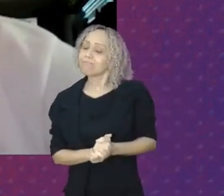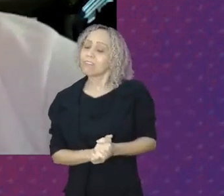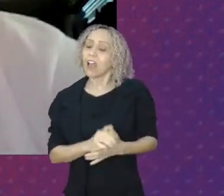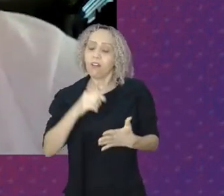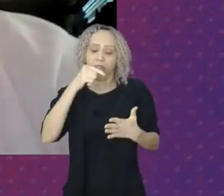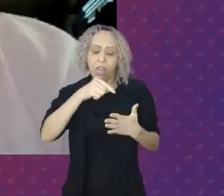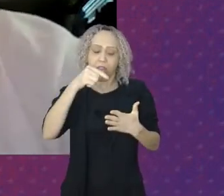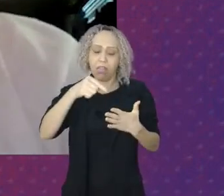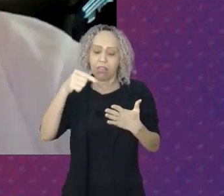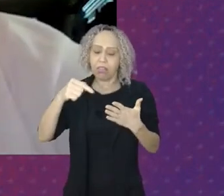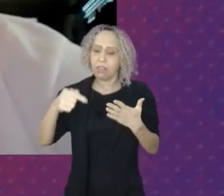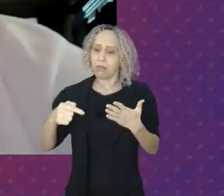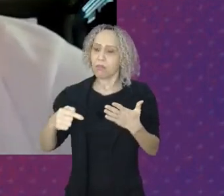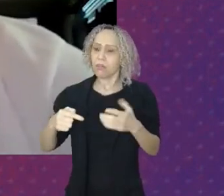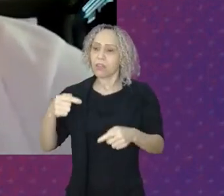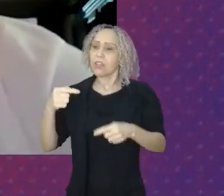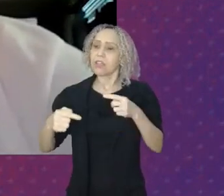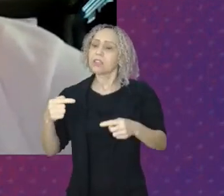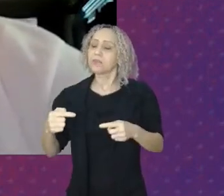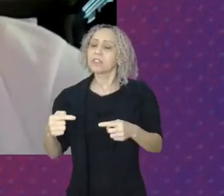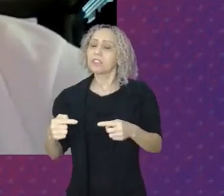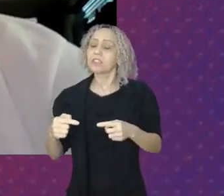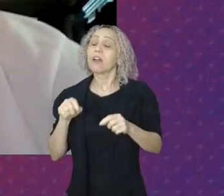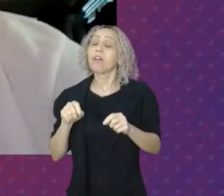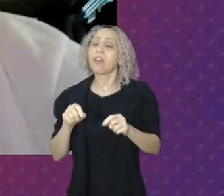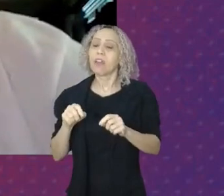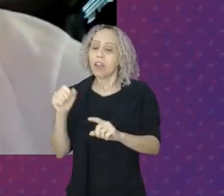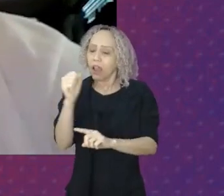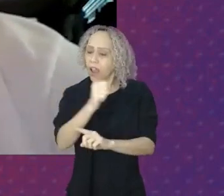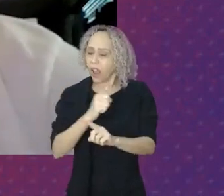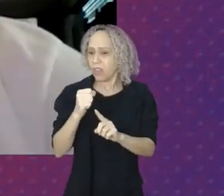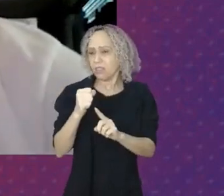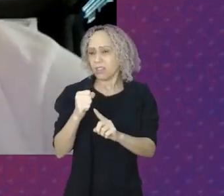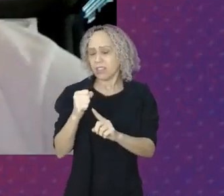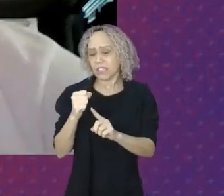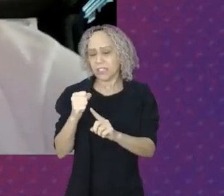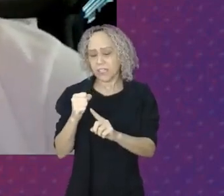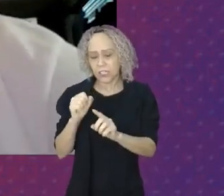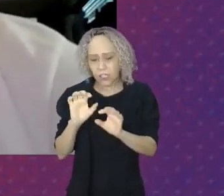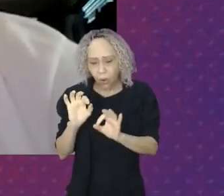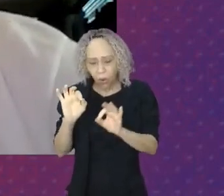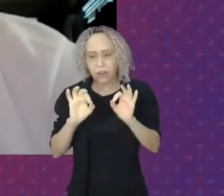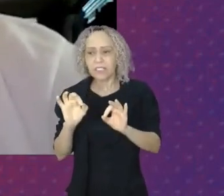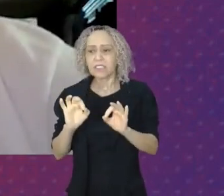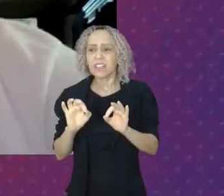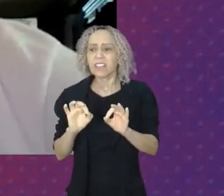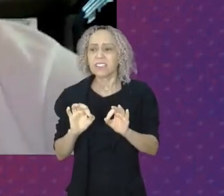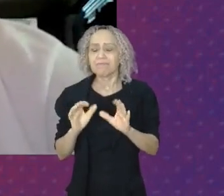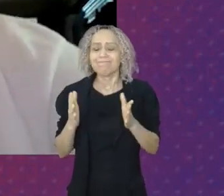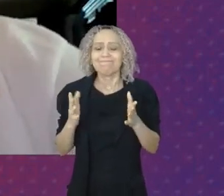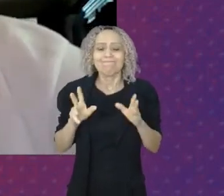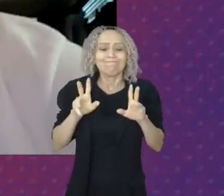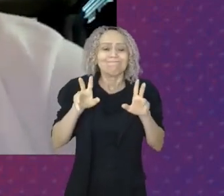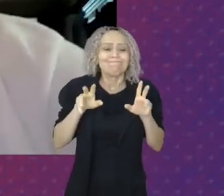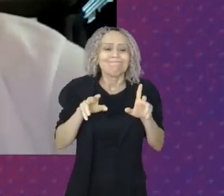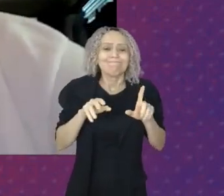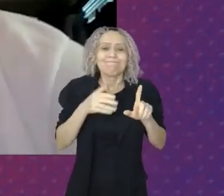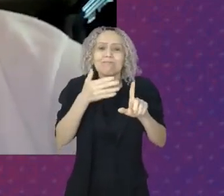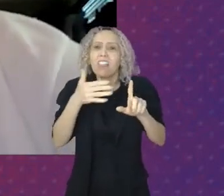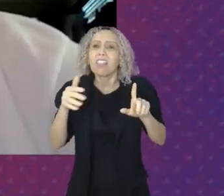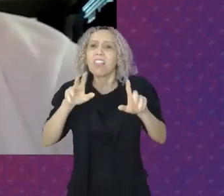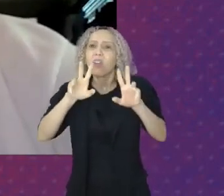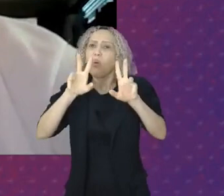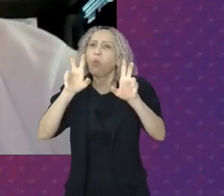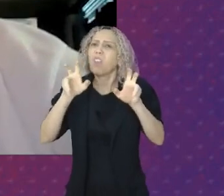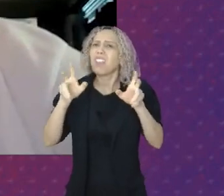minuciosamente pela sociedade civil organizada, sempre foi um tema muito frágil